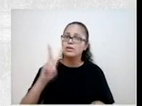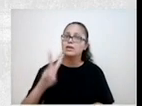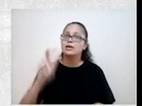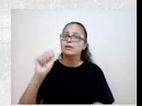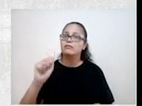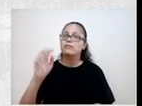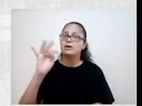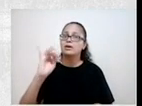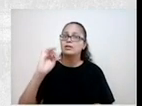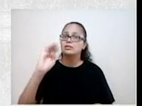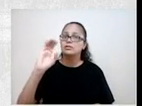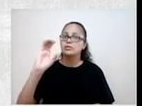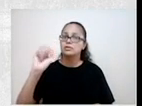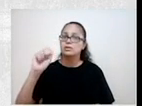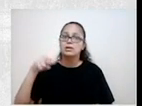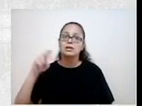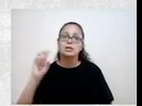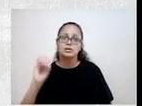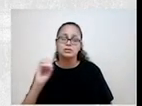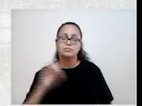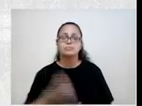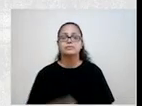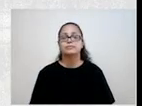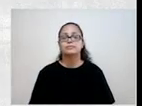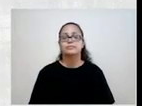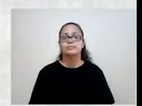encontrar essas obras deste artista.